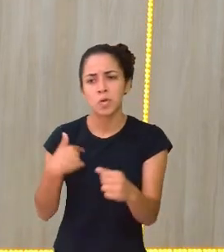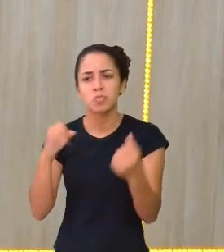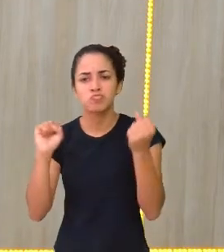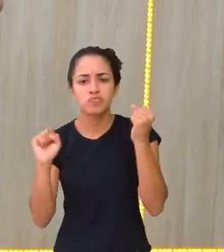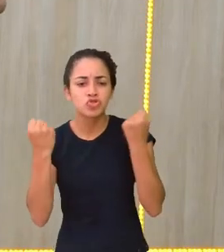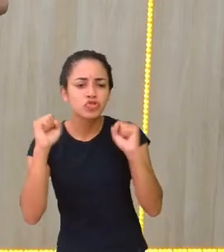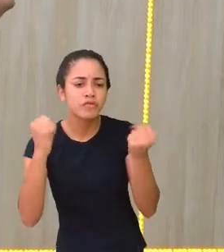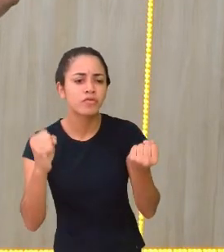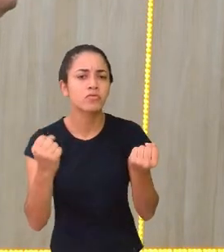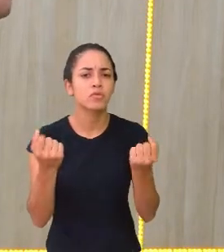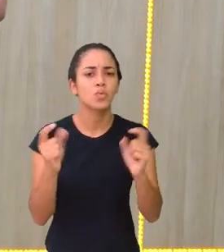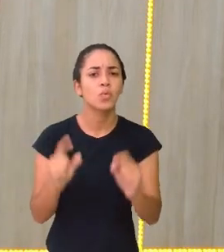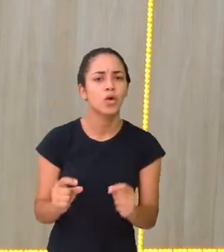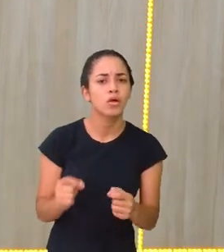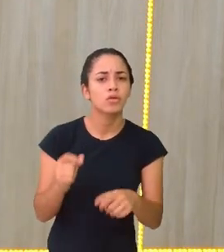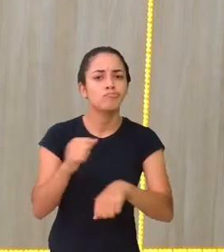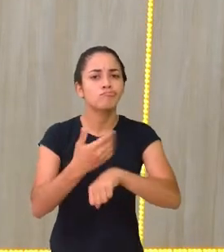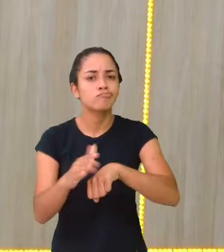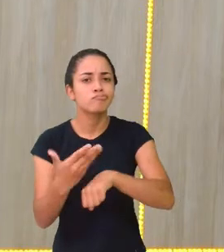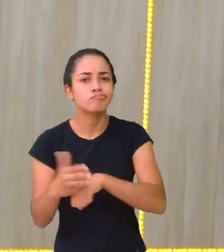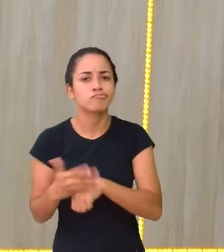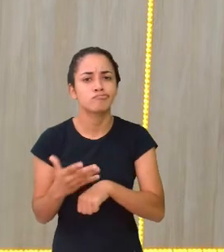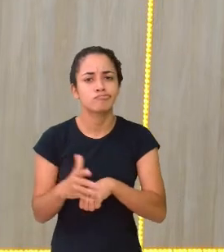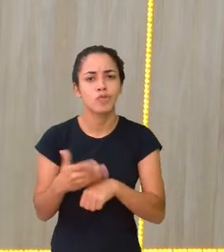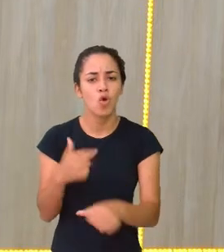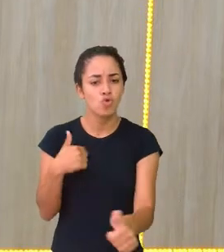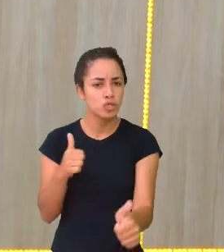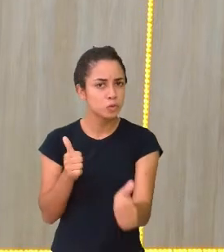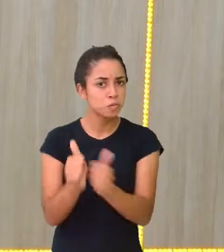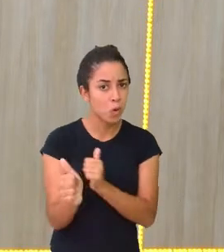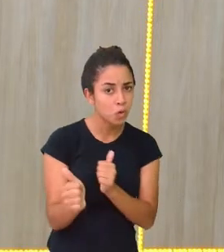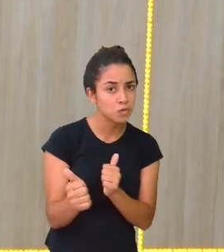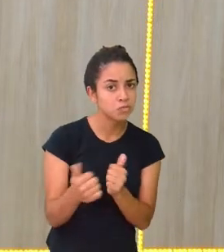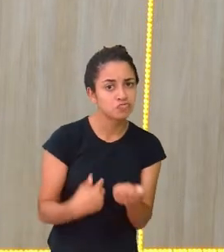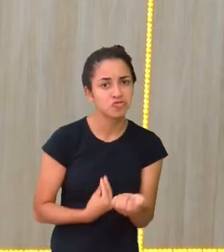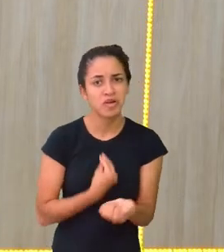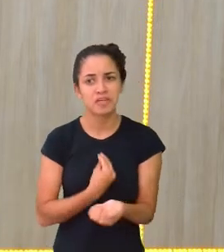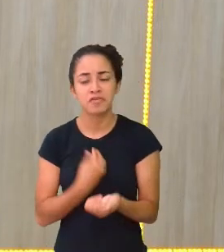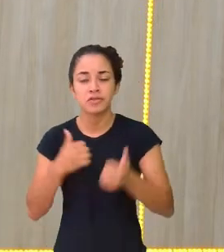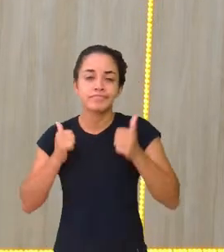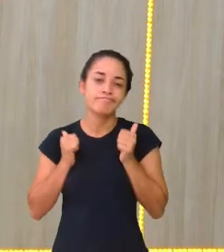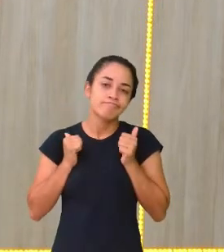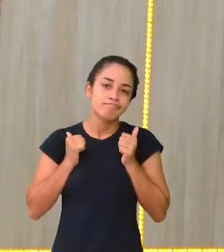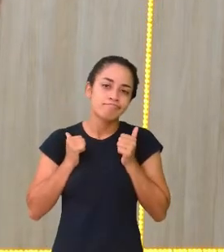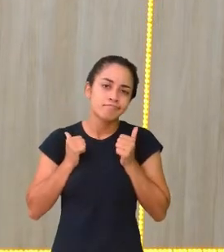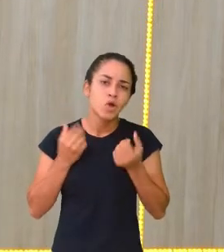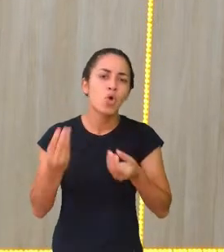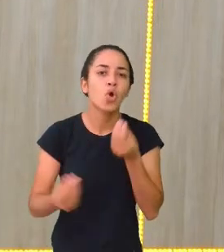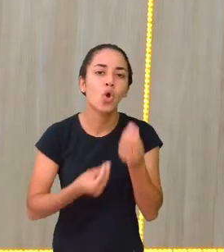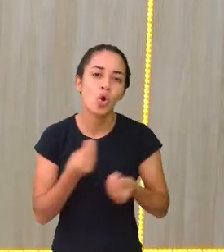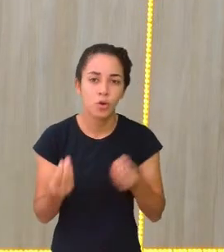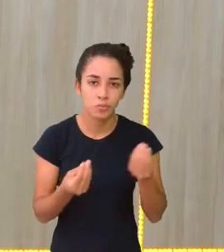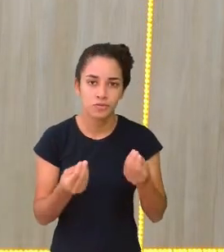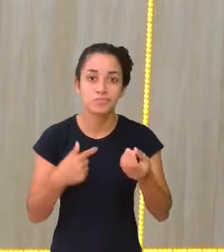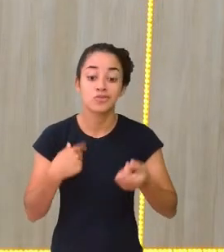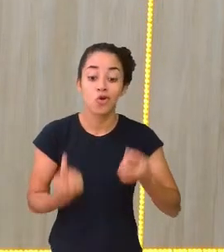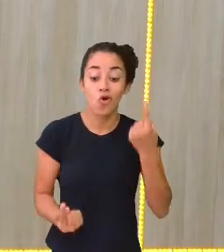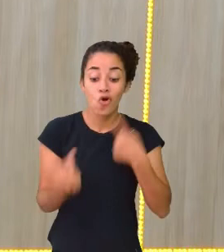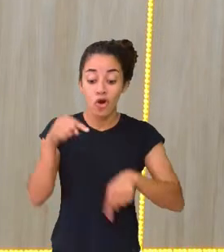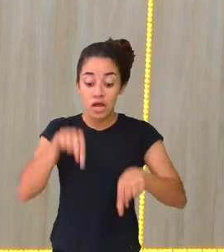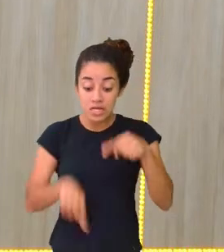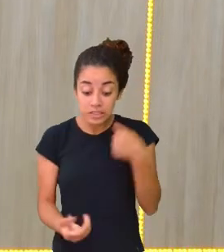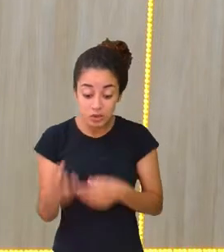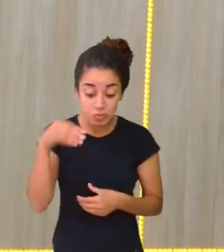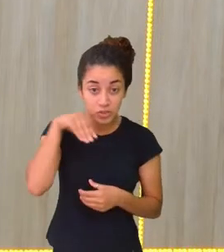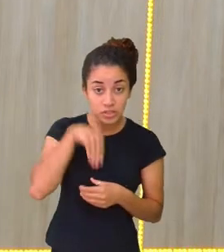fazendo? Eu sou um atleta? Não, eu tenho uma vida sedentária, então eu tenho que colocar no meu organismo